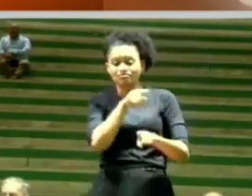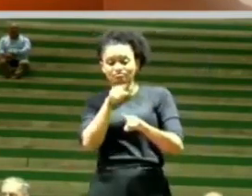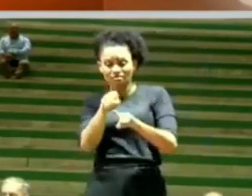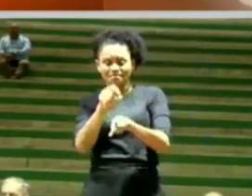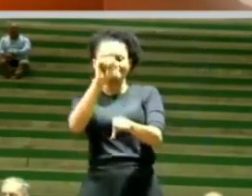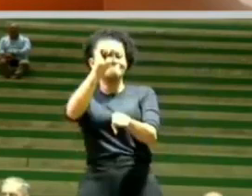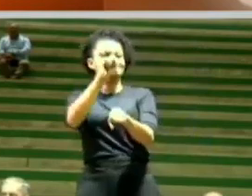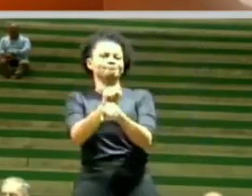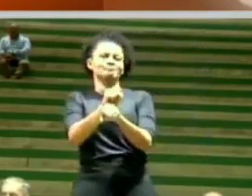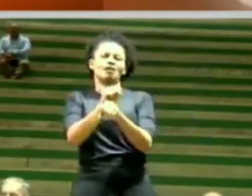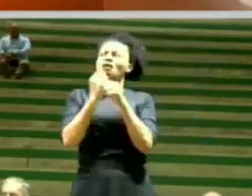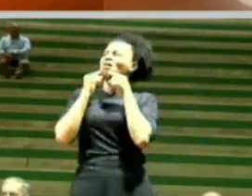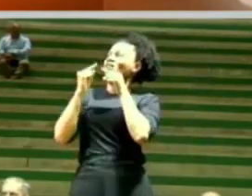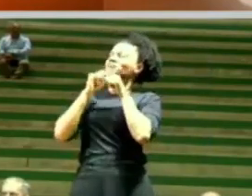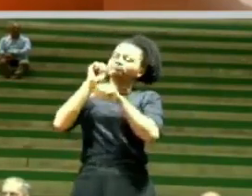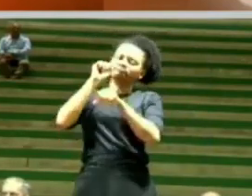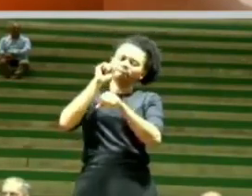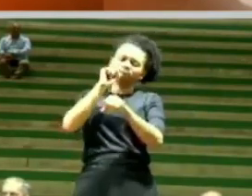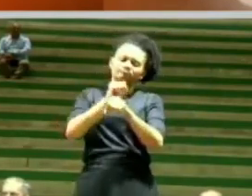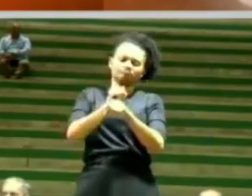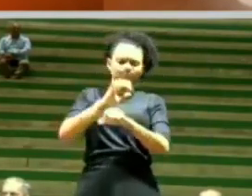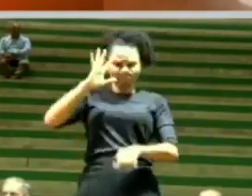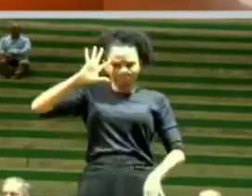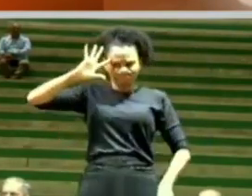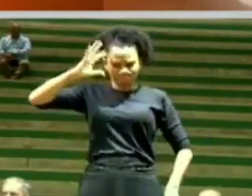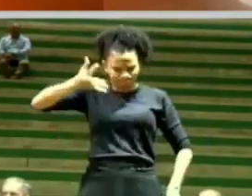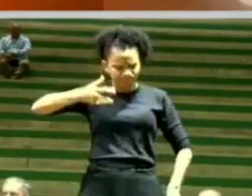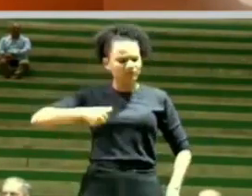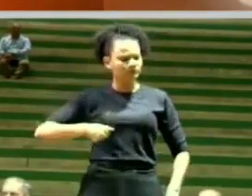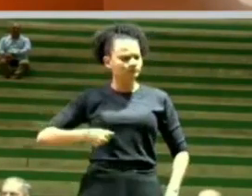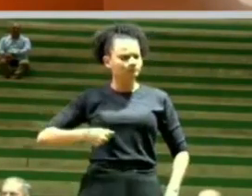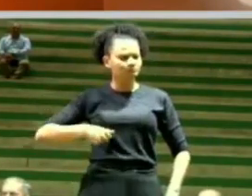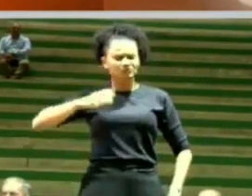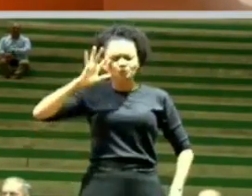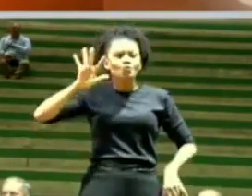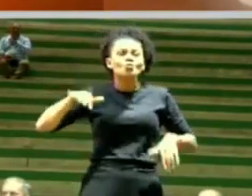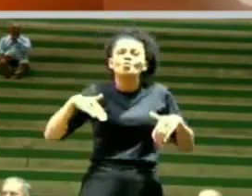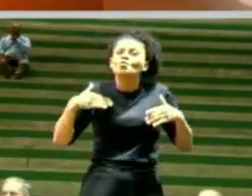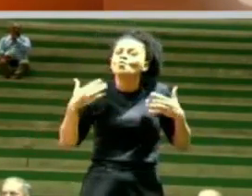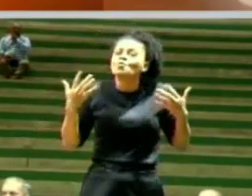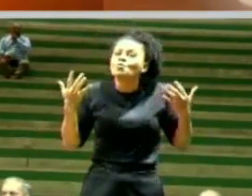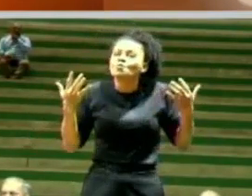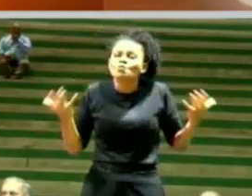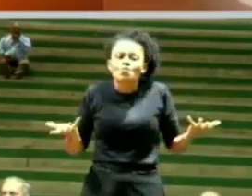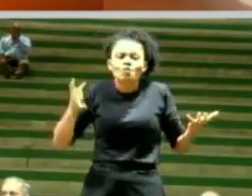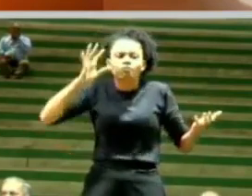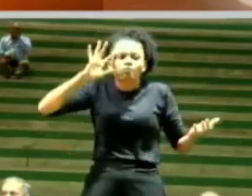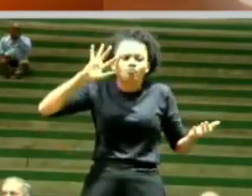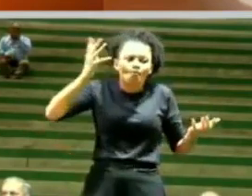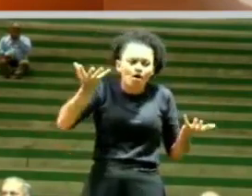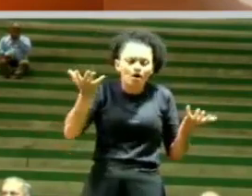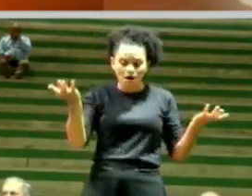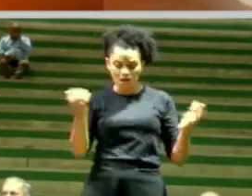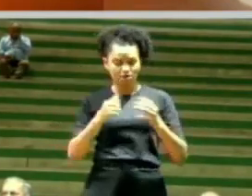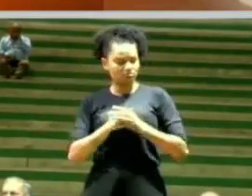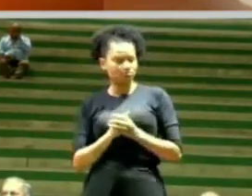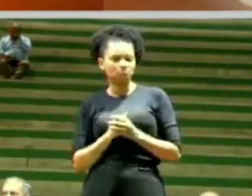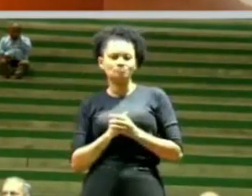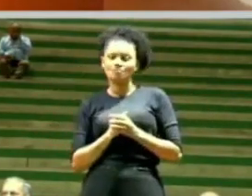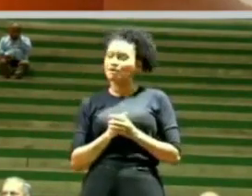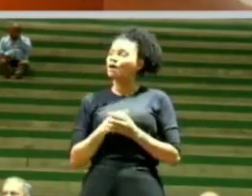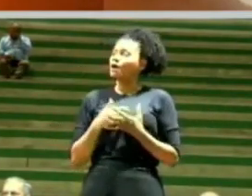questionar e ele toma uma decisão. Qual é esta decisão?